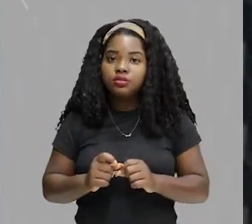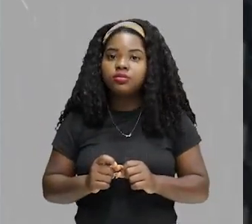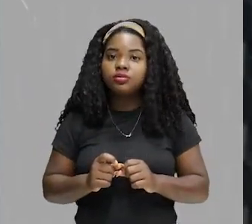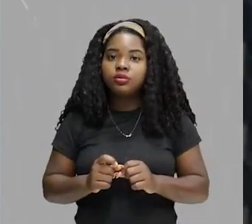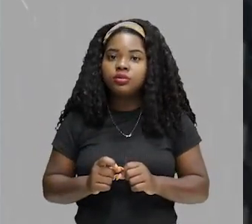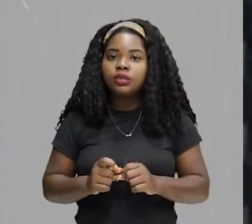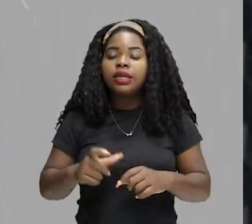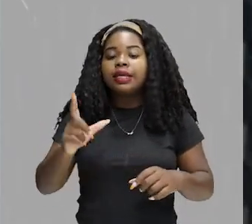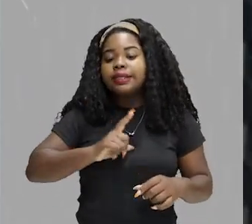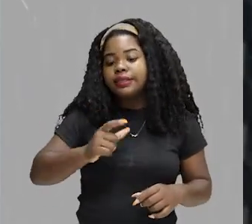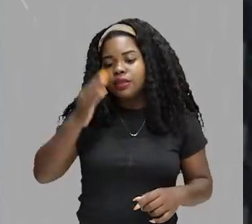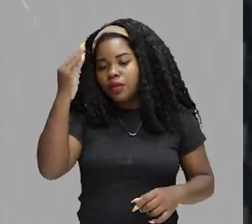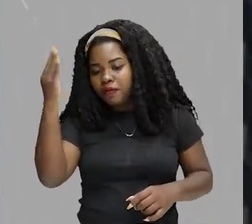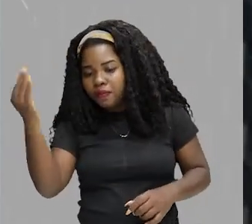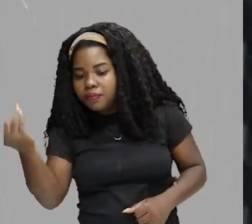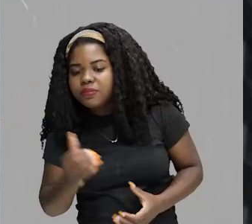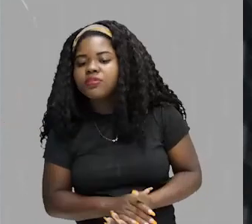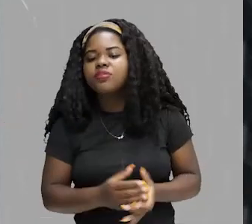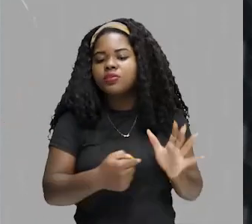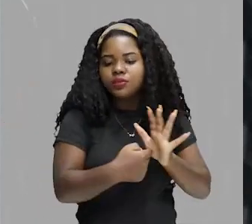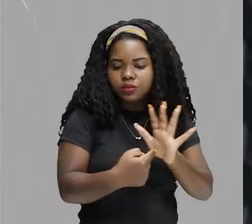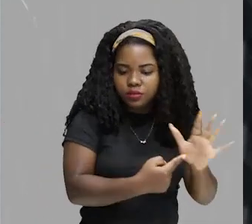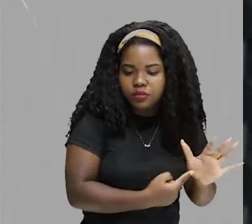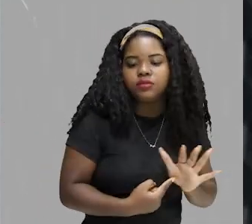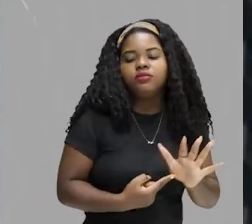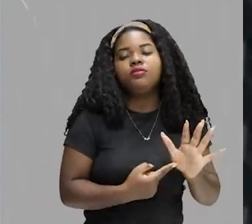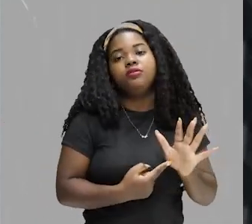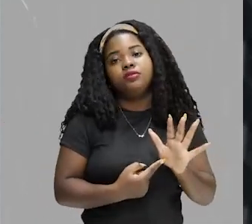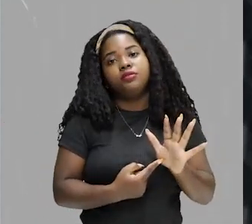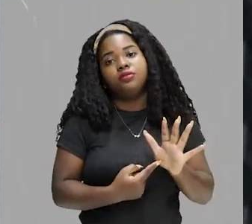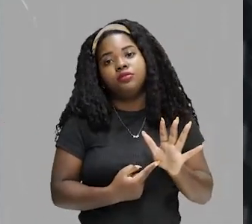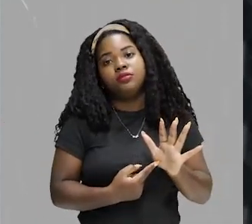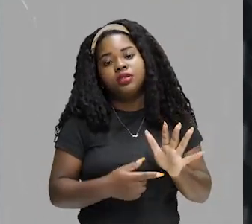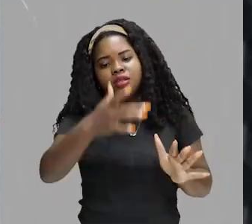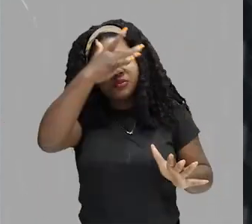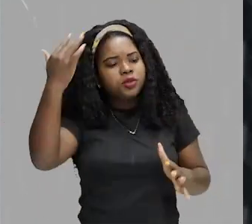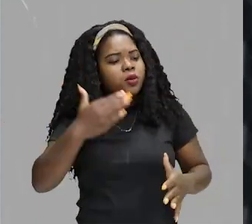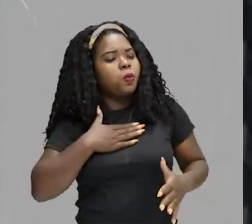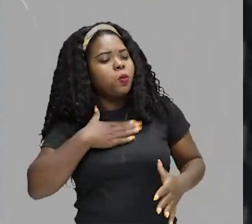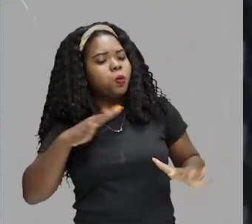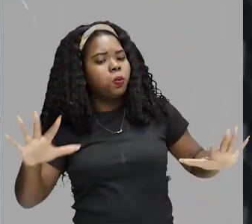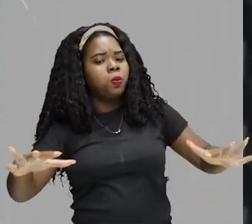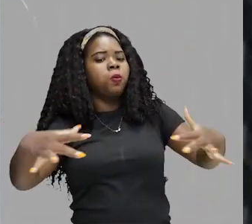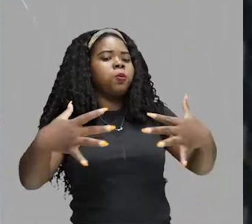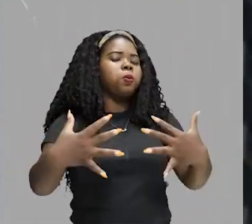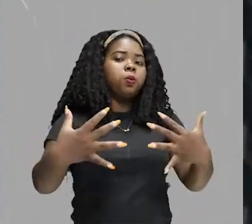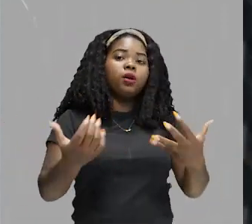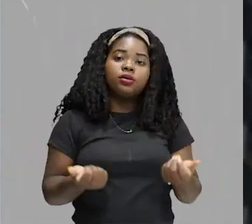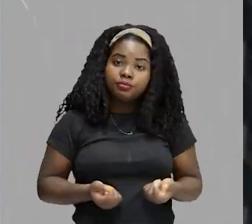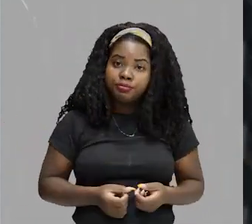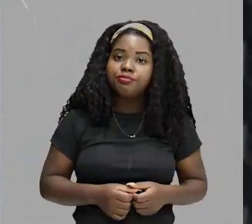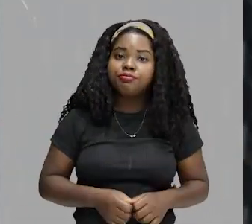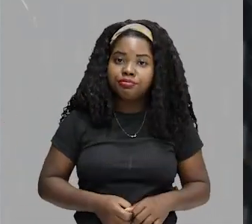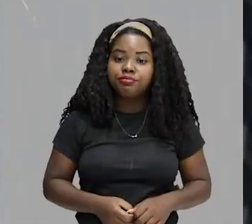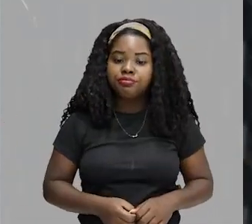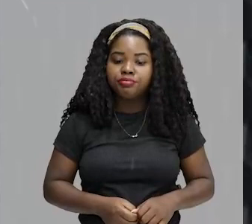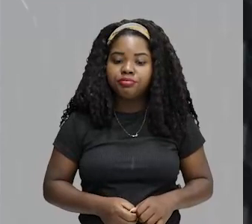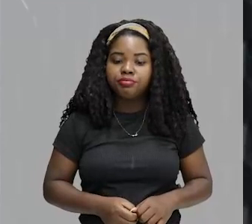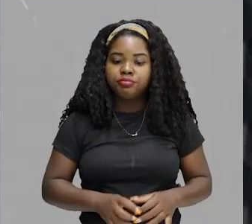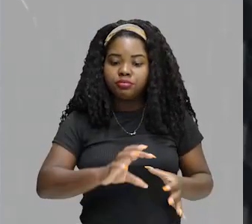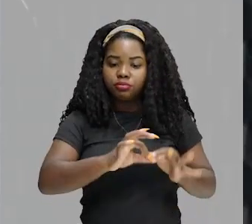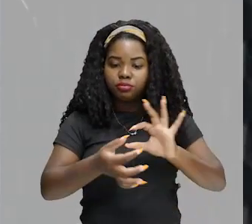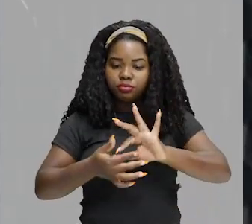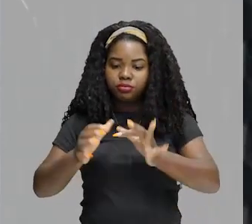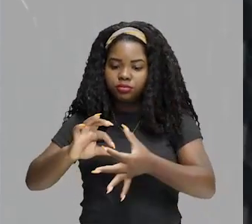Ela tem que garantir que essa modalidade vai trazer audiência para esses eventos olímpicos. Para esse evento, no caso a